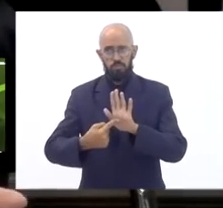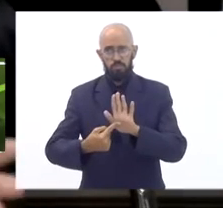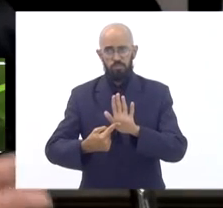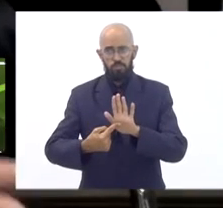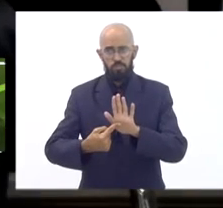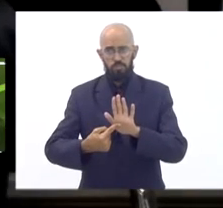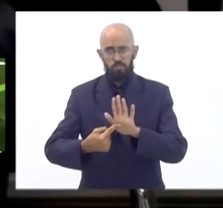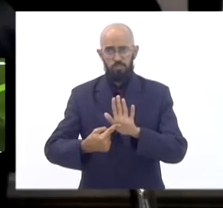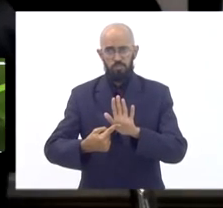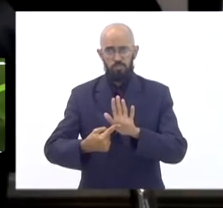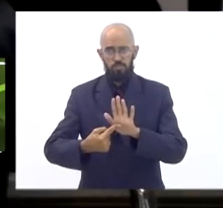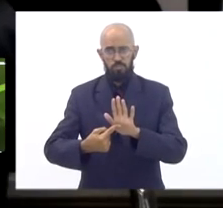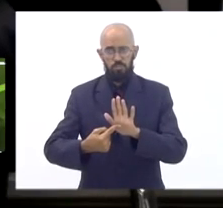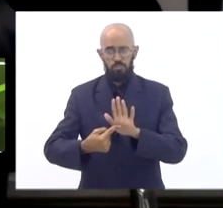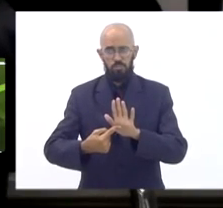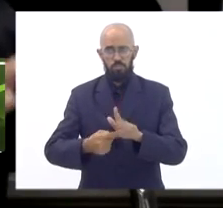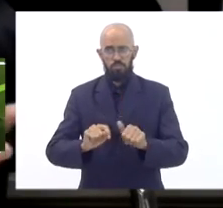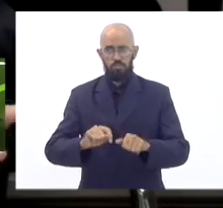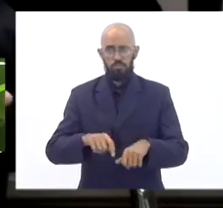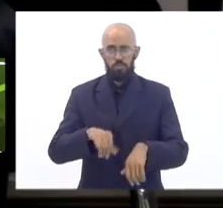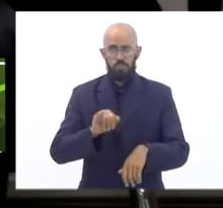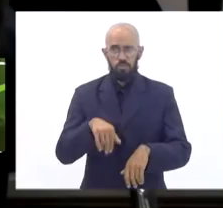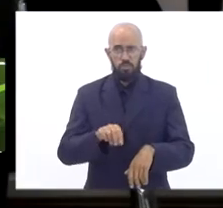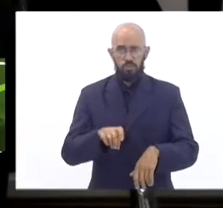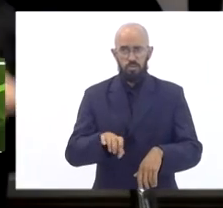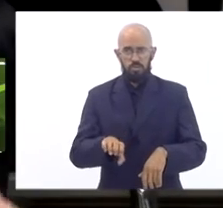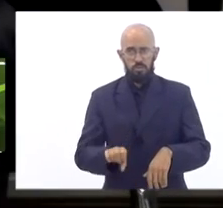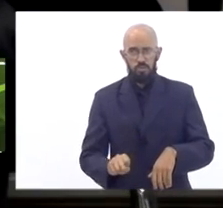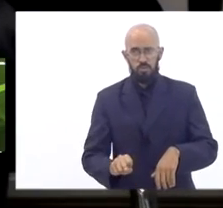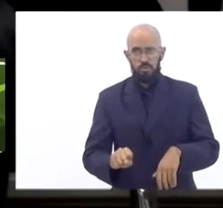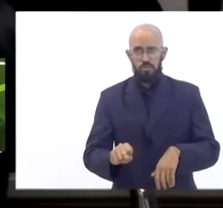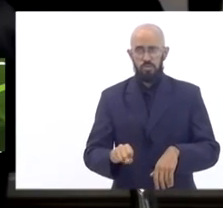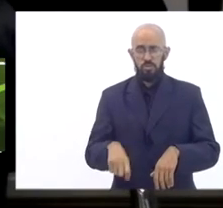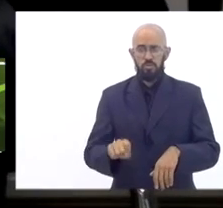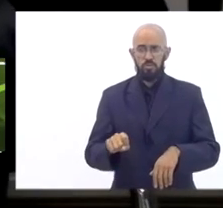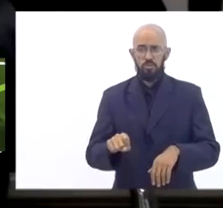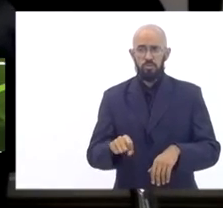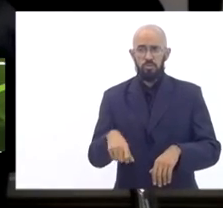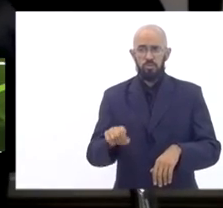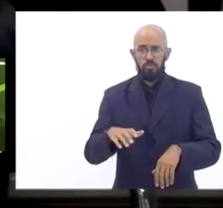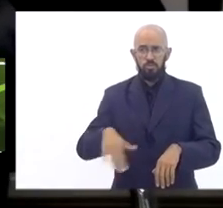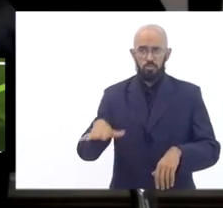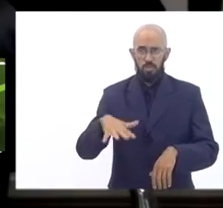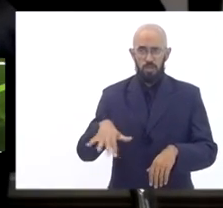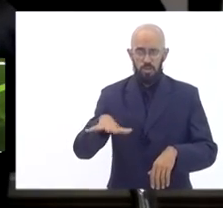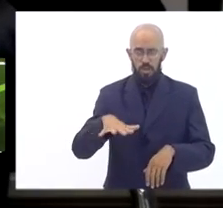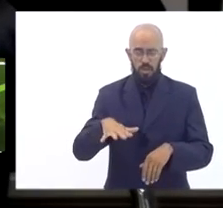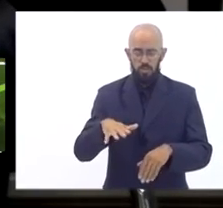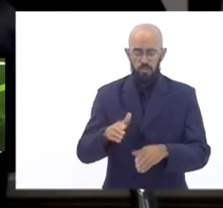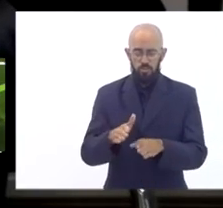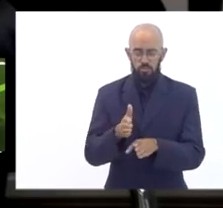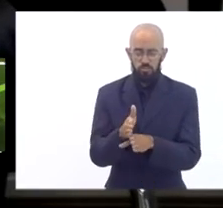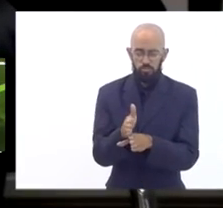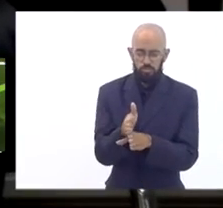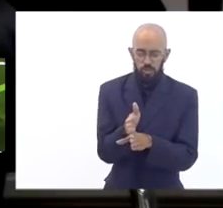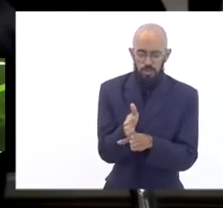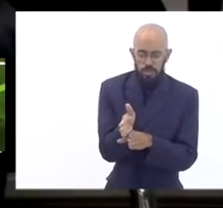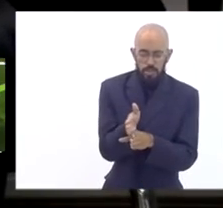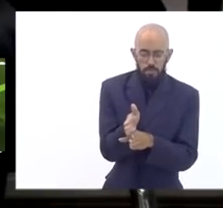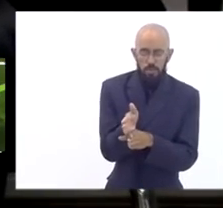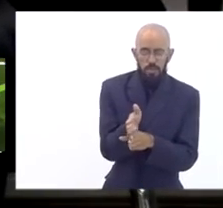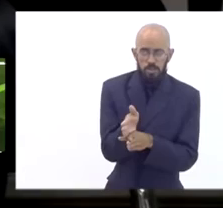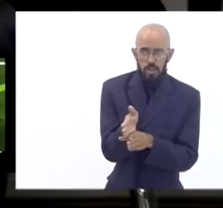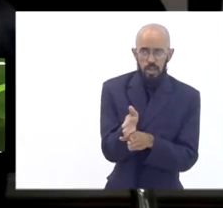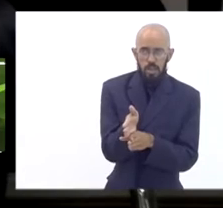verossímil, e aí os índices do mercado se reestabilizarem, né, os economistas, a gente foi estudar também,